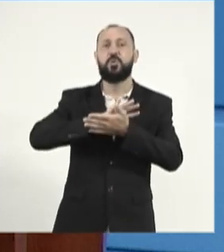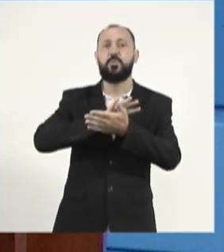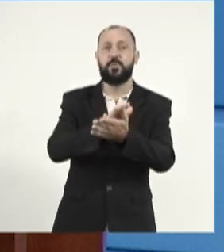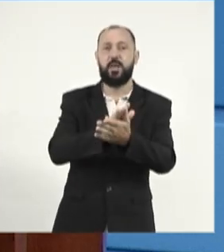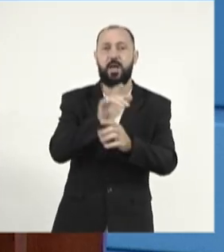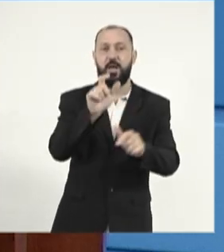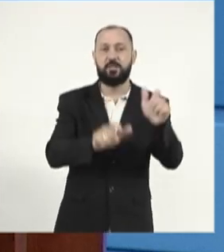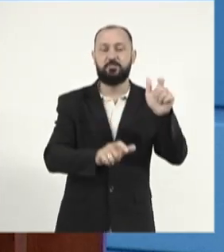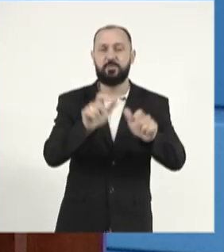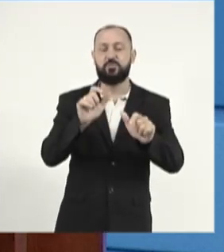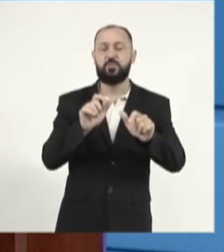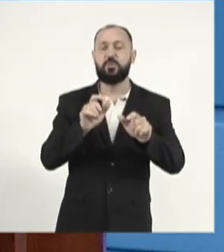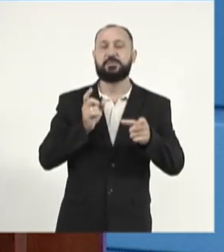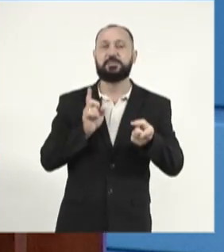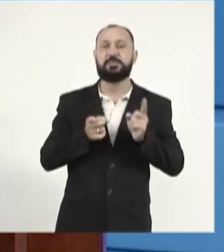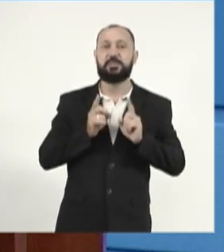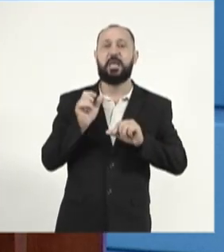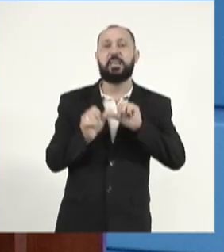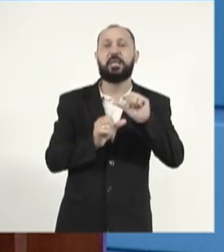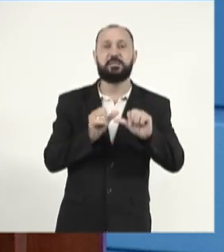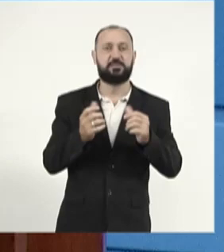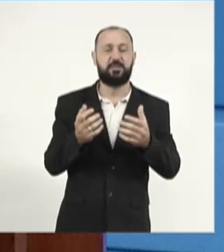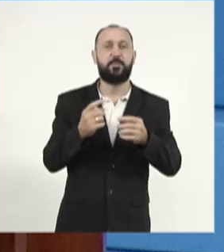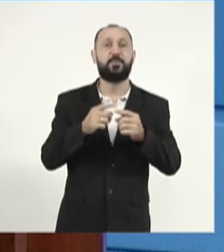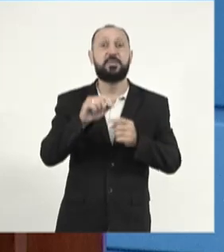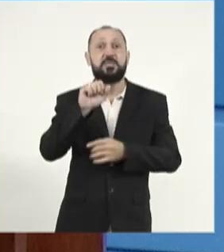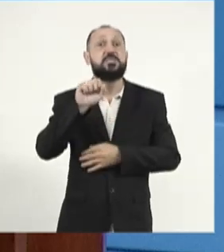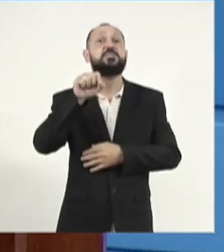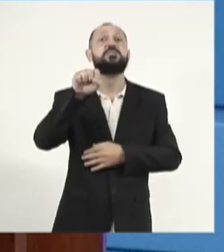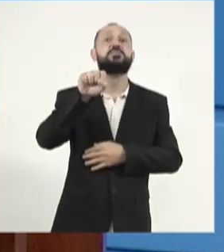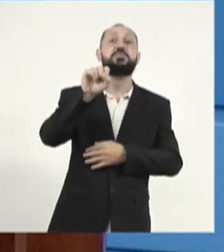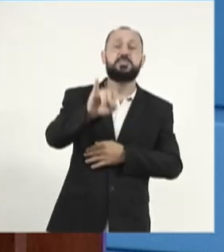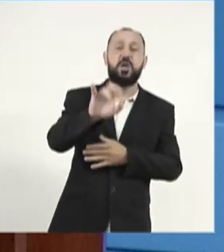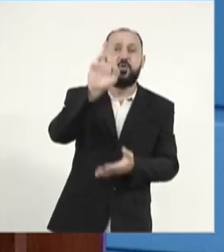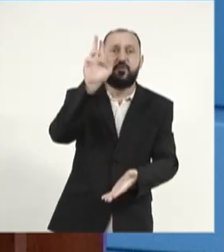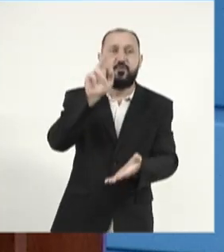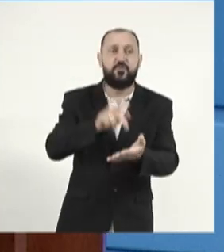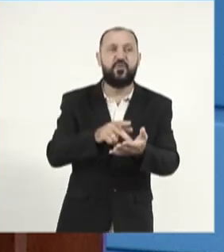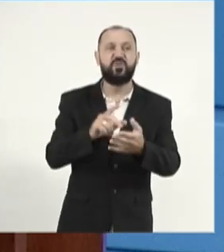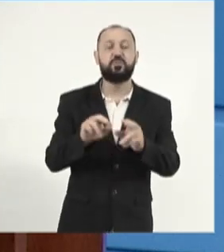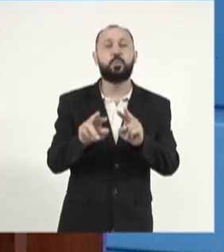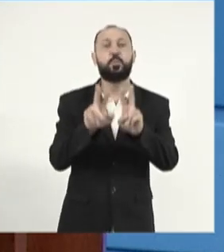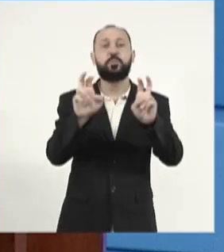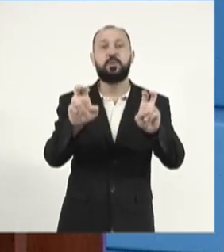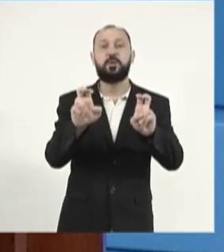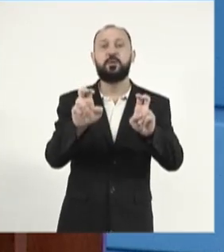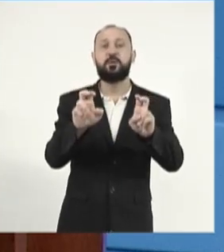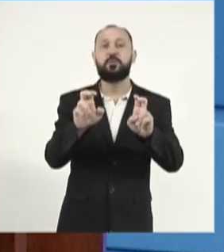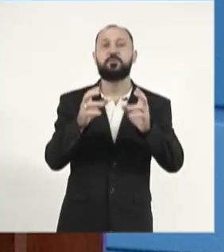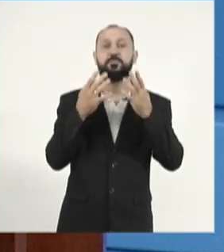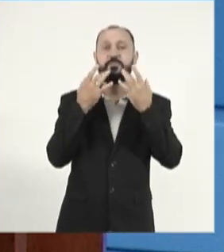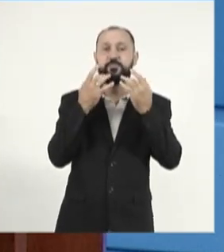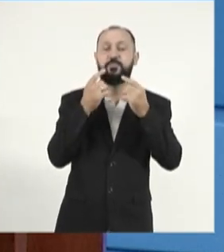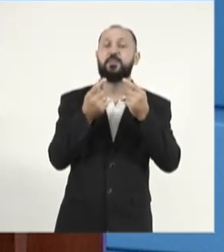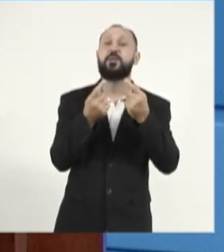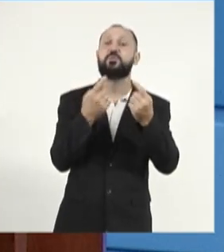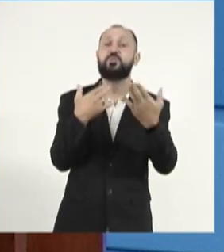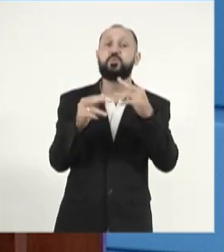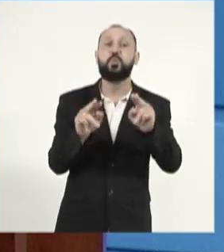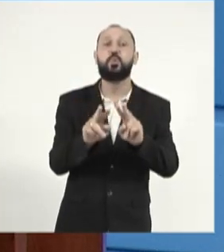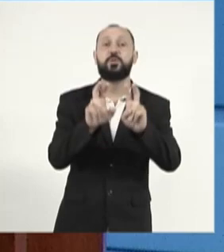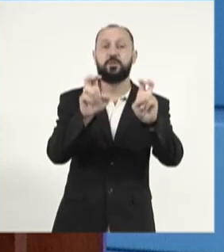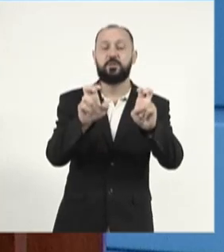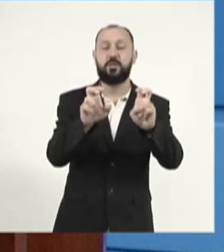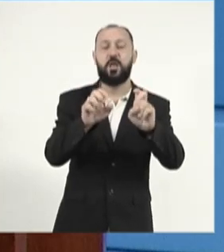às pessoas trans. Porque, e se fosse realmente sobre uma peça que discutisse a